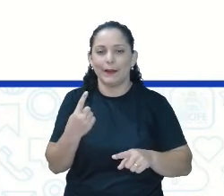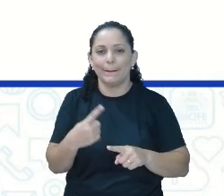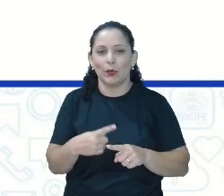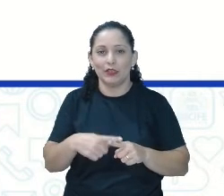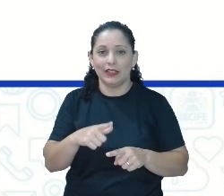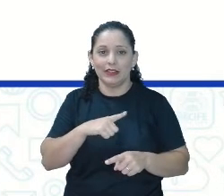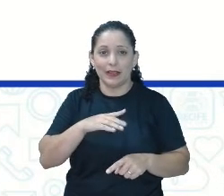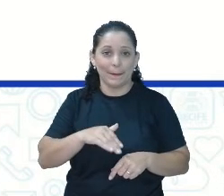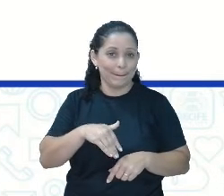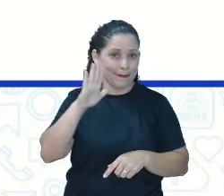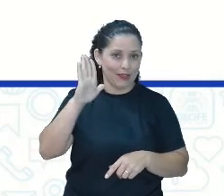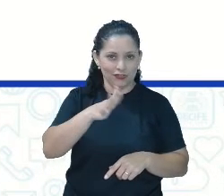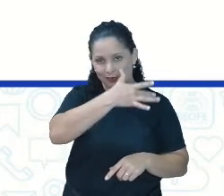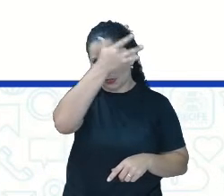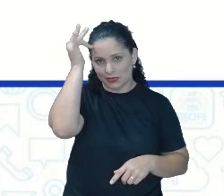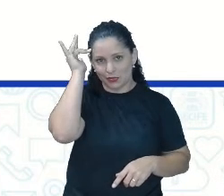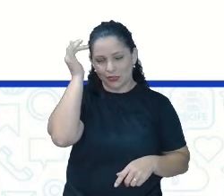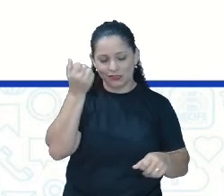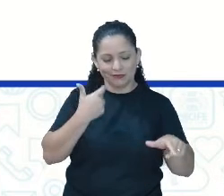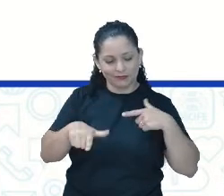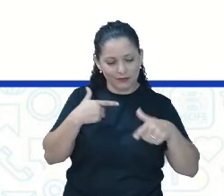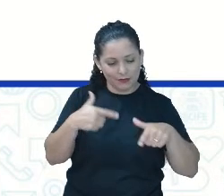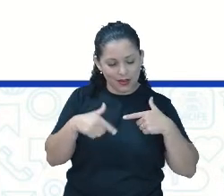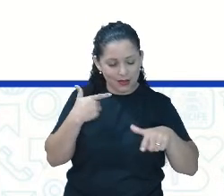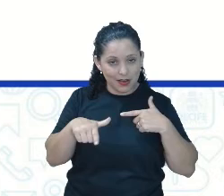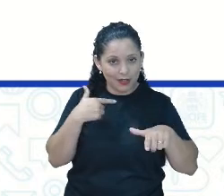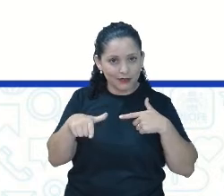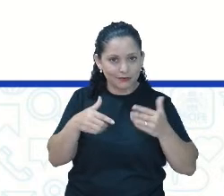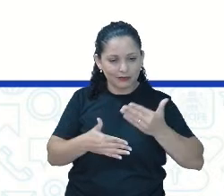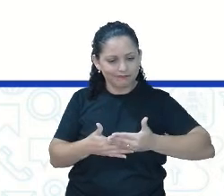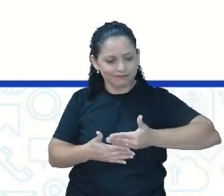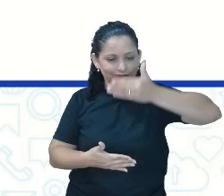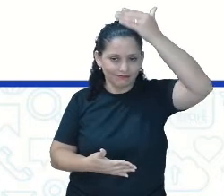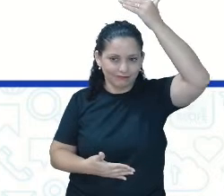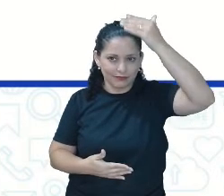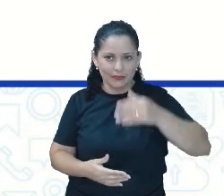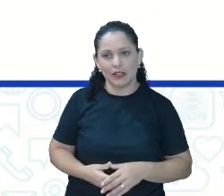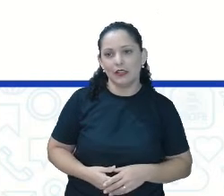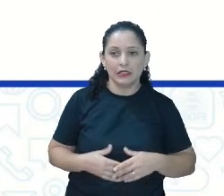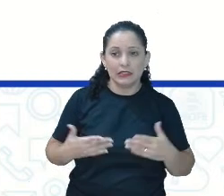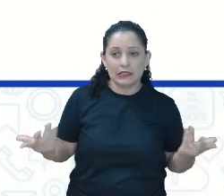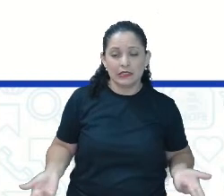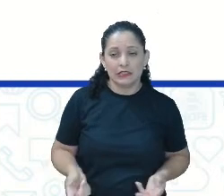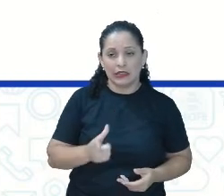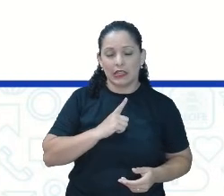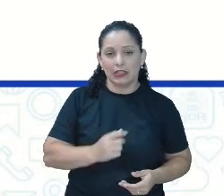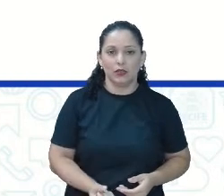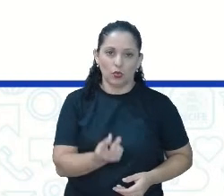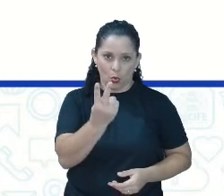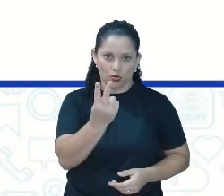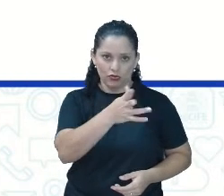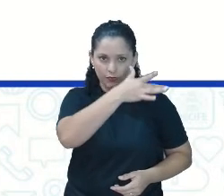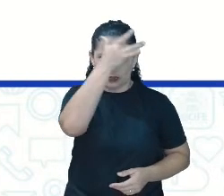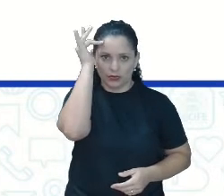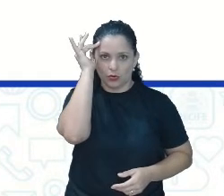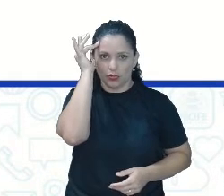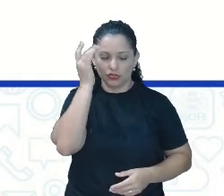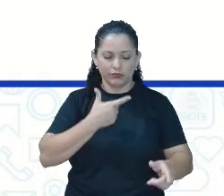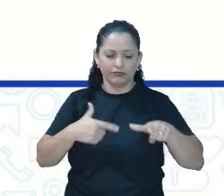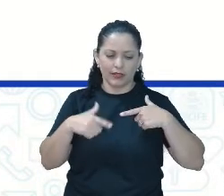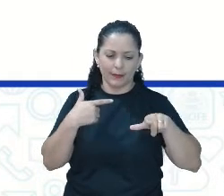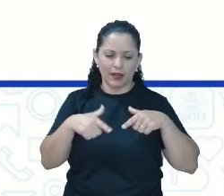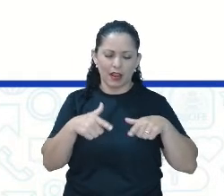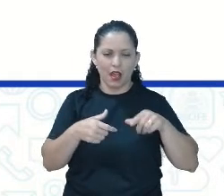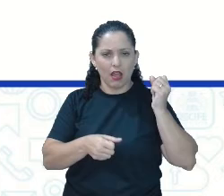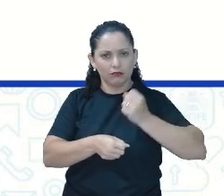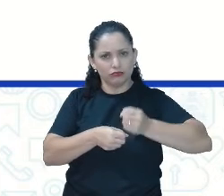pessoas trabalhando para fazer aquele mesmo muro. Então, se eu tenho 2 pedreiros, eu vou